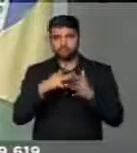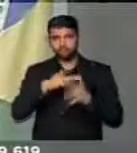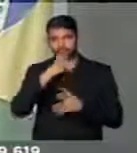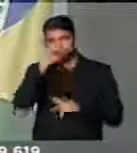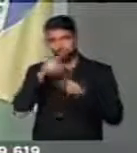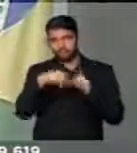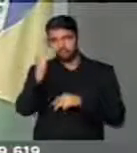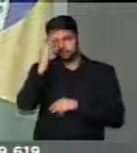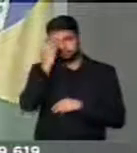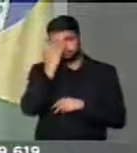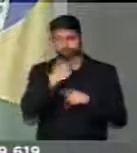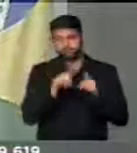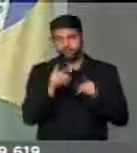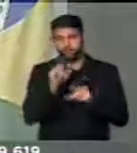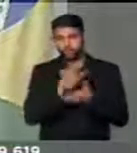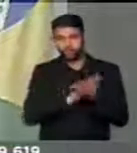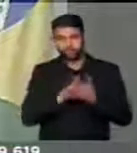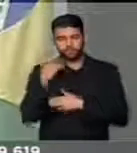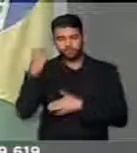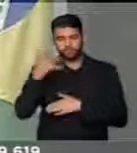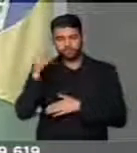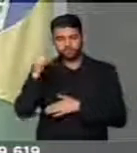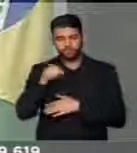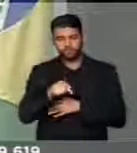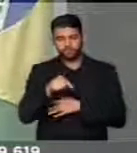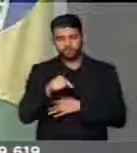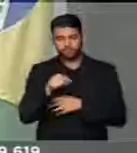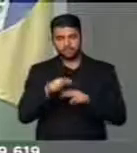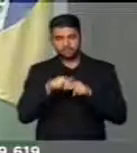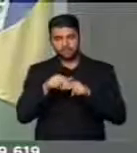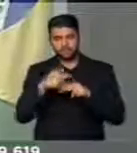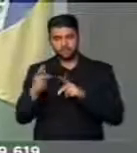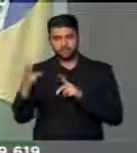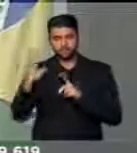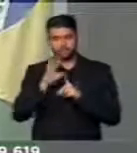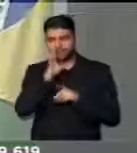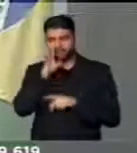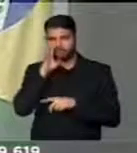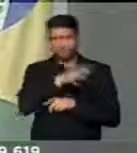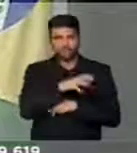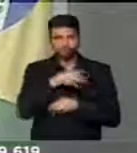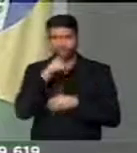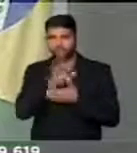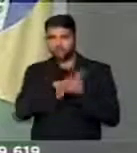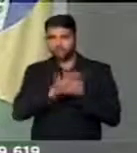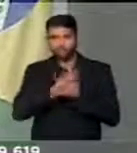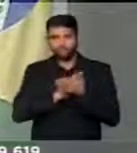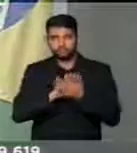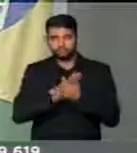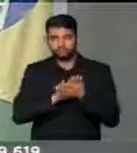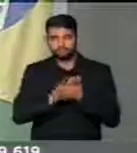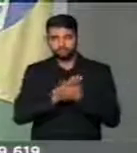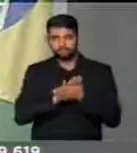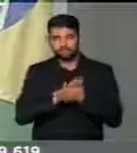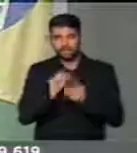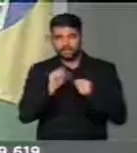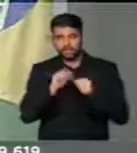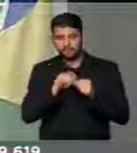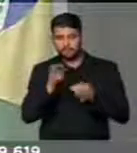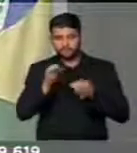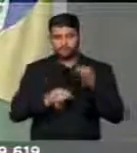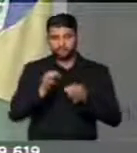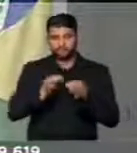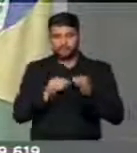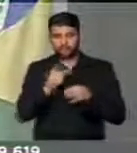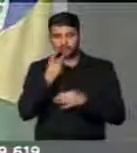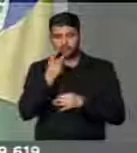população. Nunca ocupei essa tribuna para acusar absolutamente ninguém. Quem faz